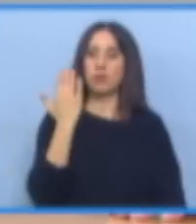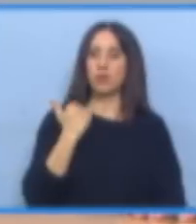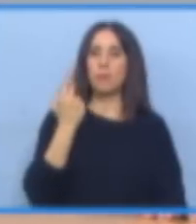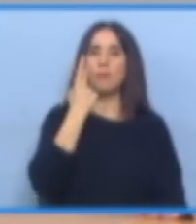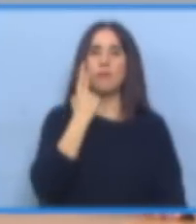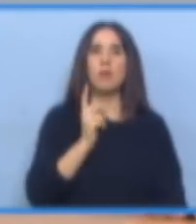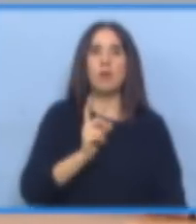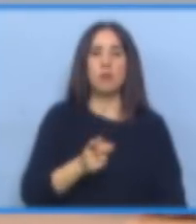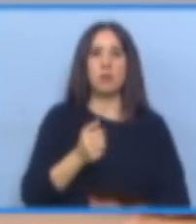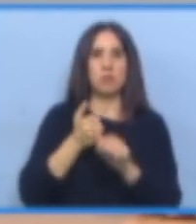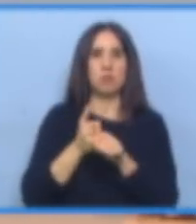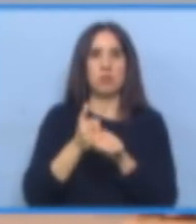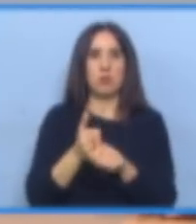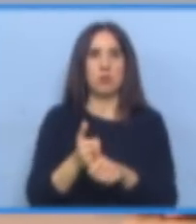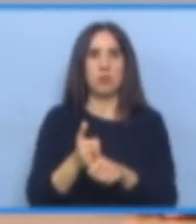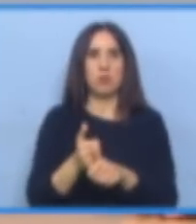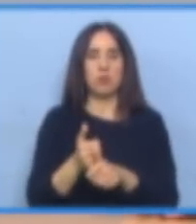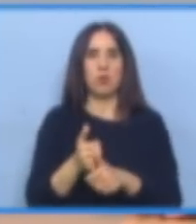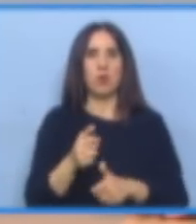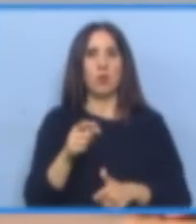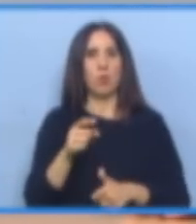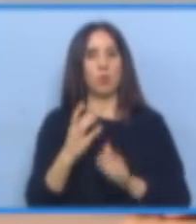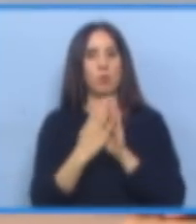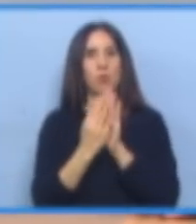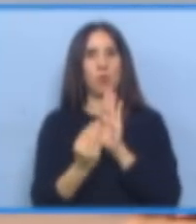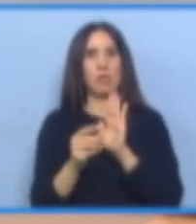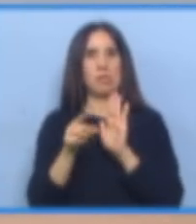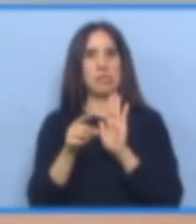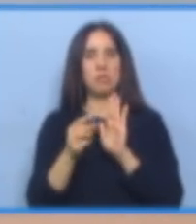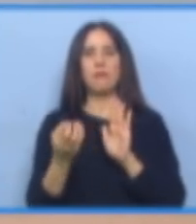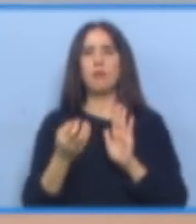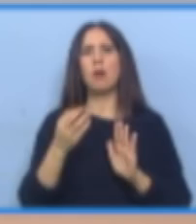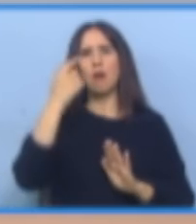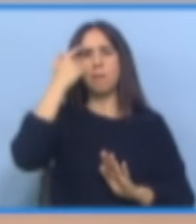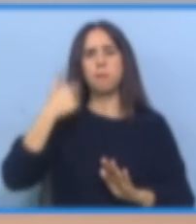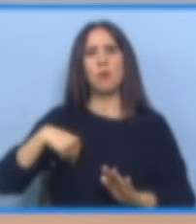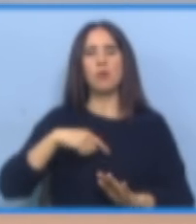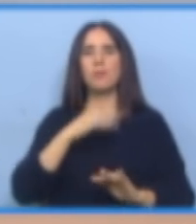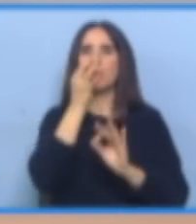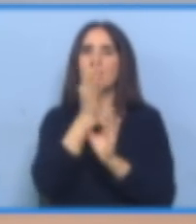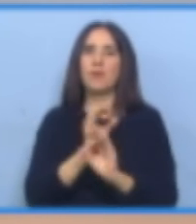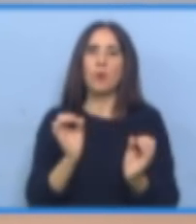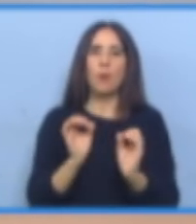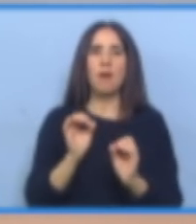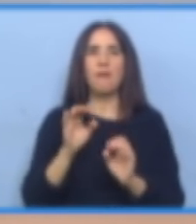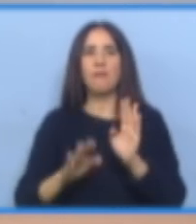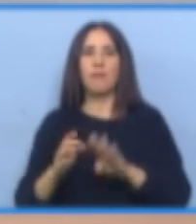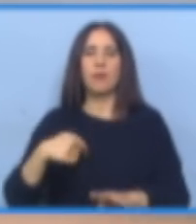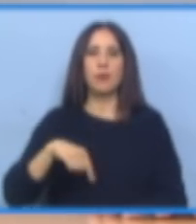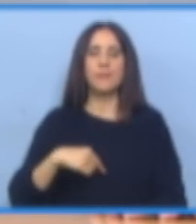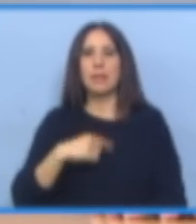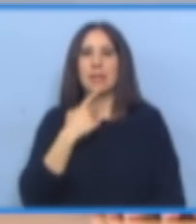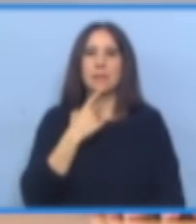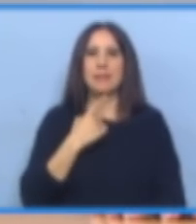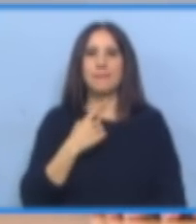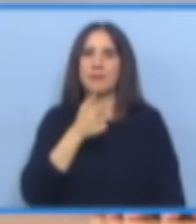viver de acordo com este modelo. E nós sabemos que não somos perfeitos, às vezes somos um pouco, digamos assim,